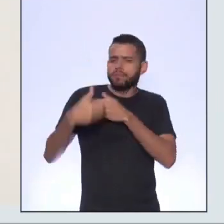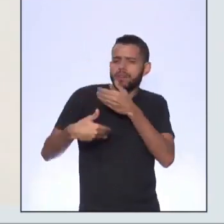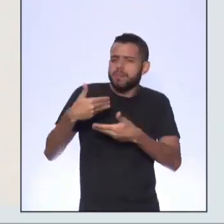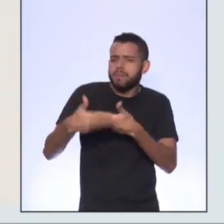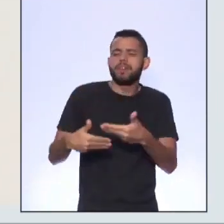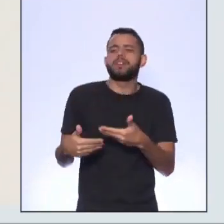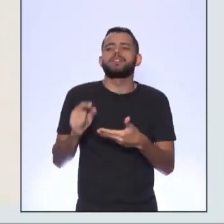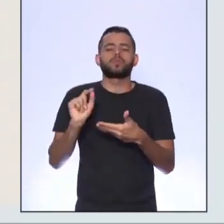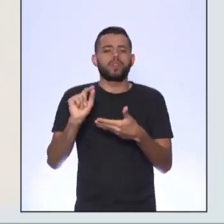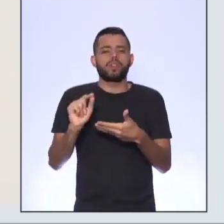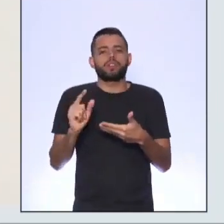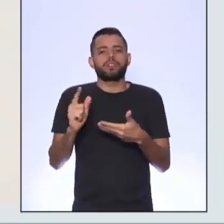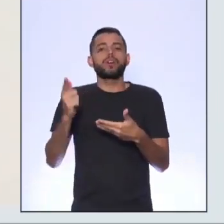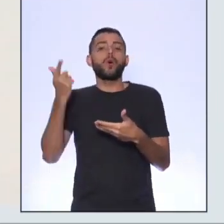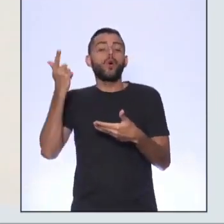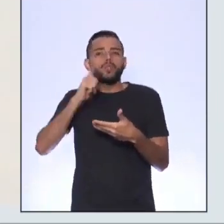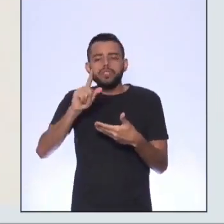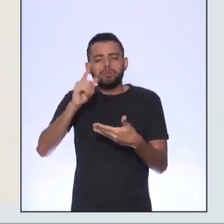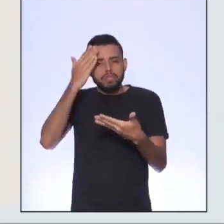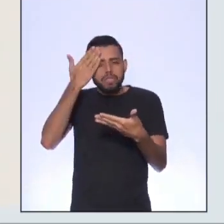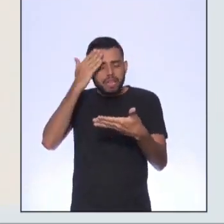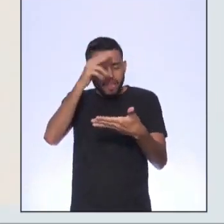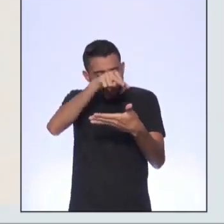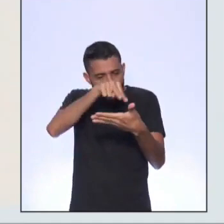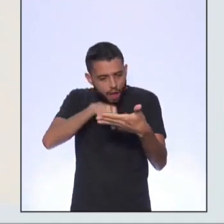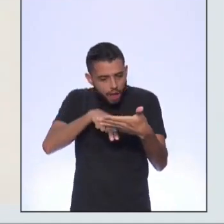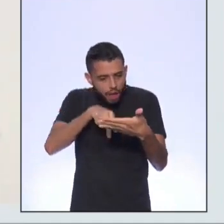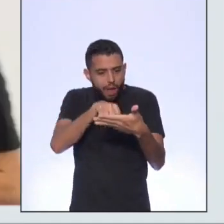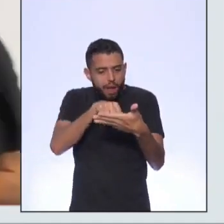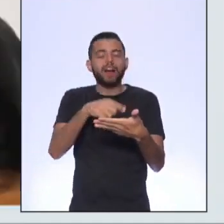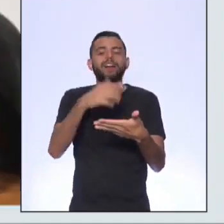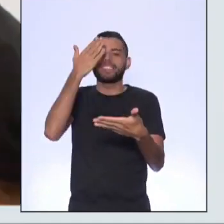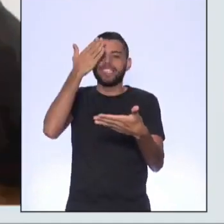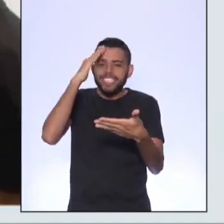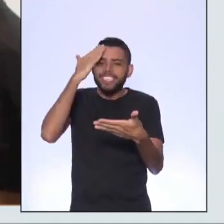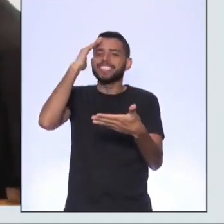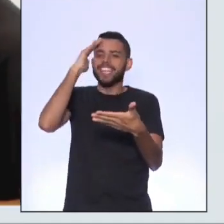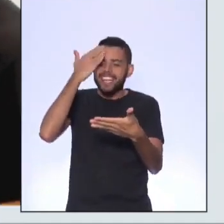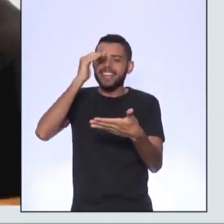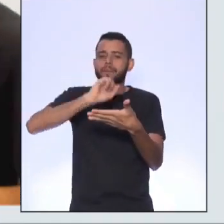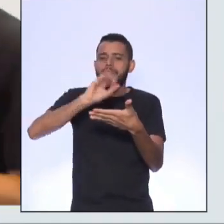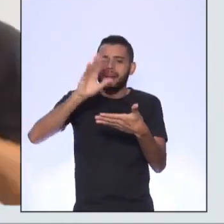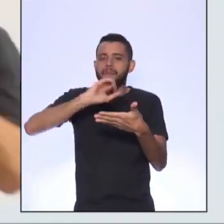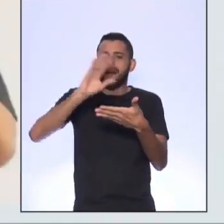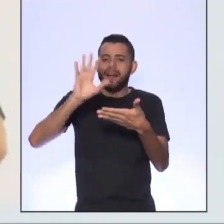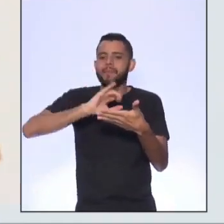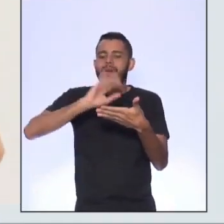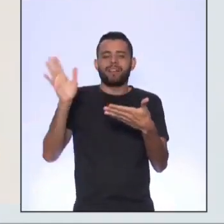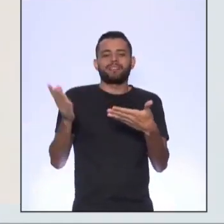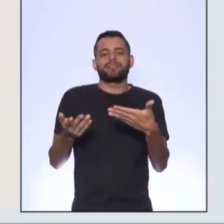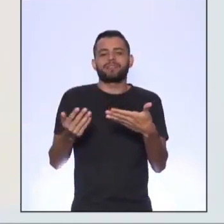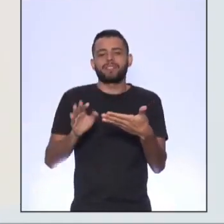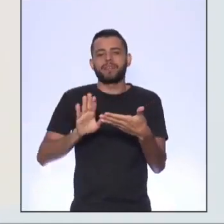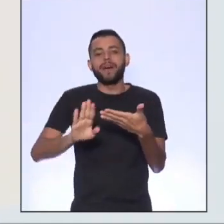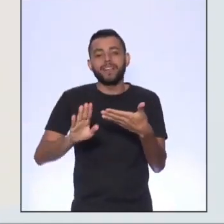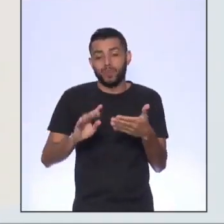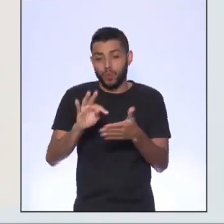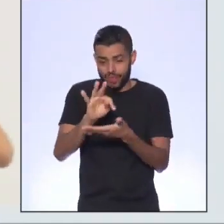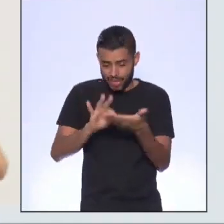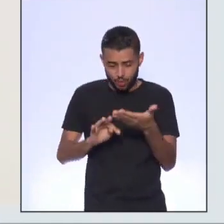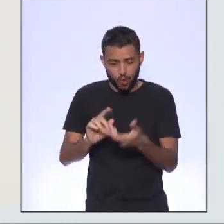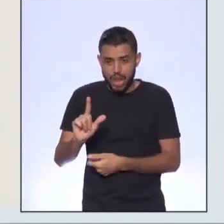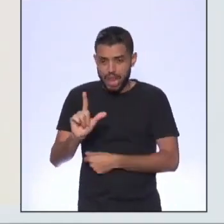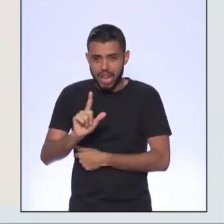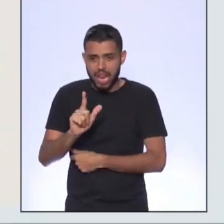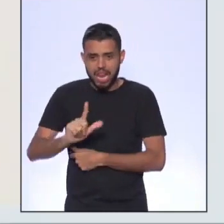outros sentidos dentro daquele mesmo texto. Isso não acontece com o texto não literário. Nem